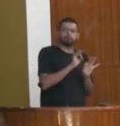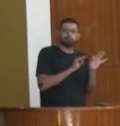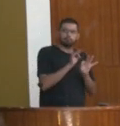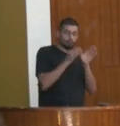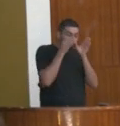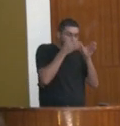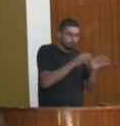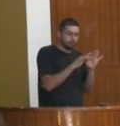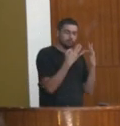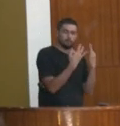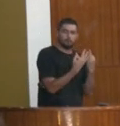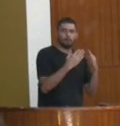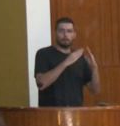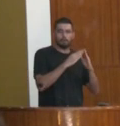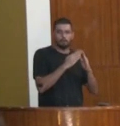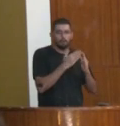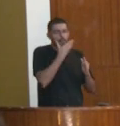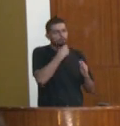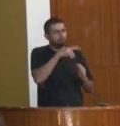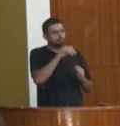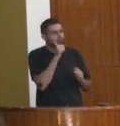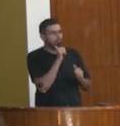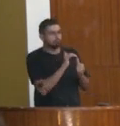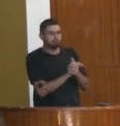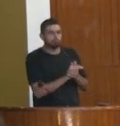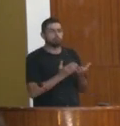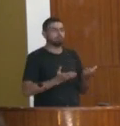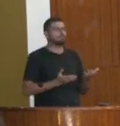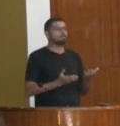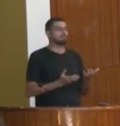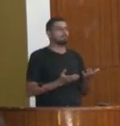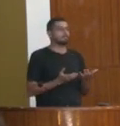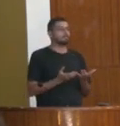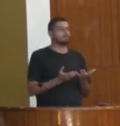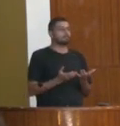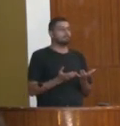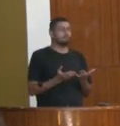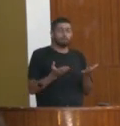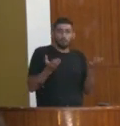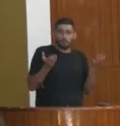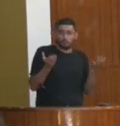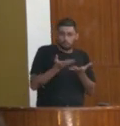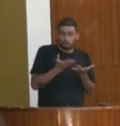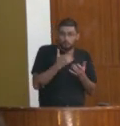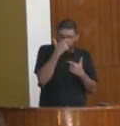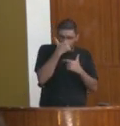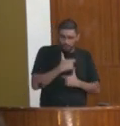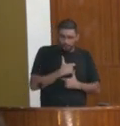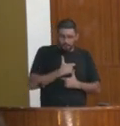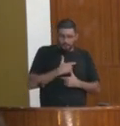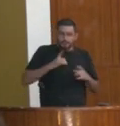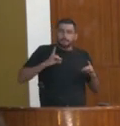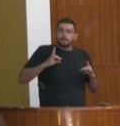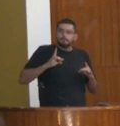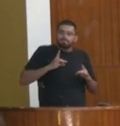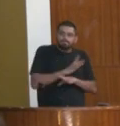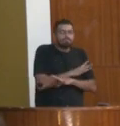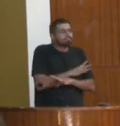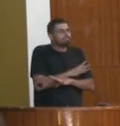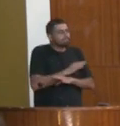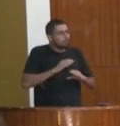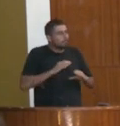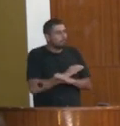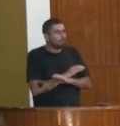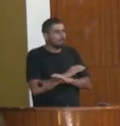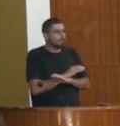à minha casa, meus irmãos, minha esposa. Entendeu? Ou seja, hoje eu me considero uma pessoa realizada, que apesar de,